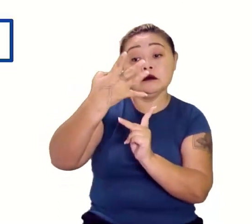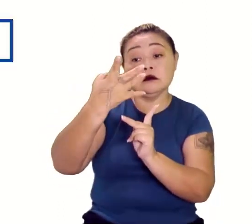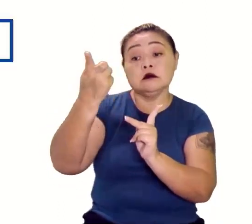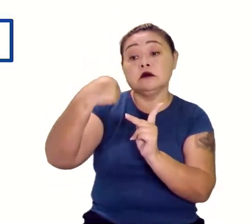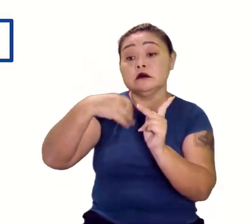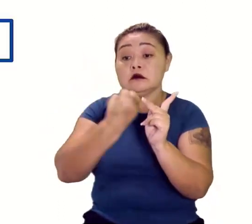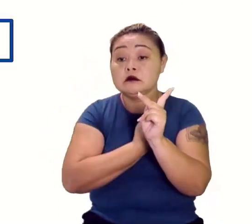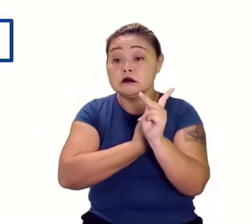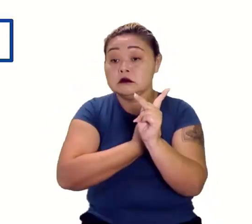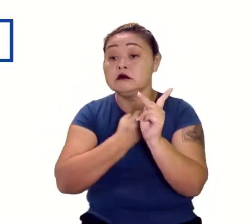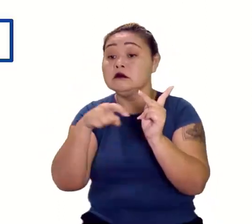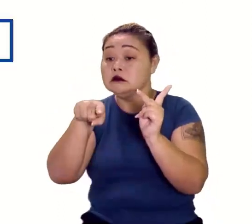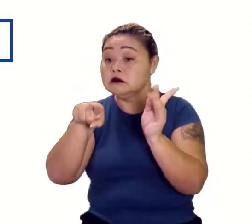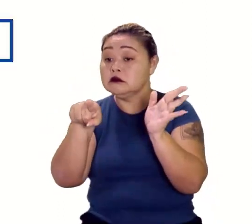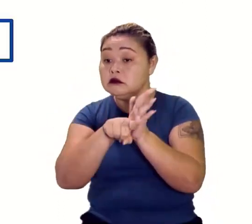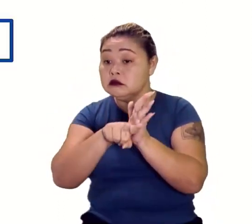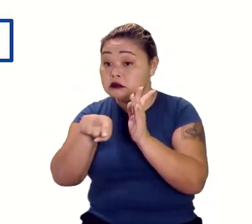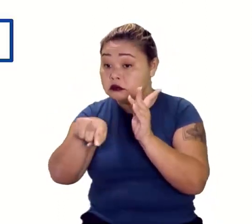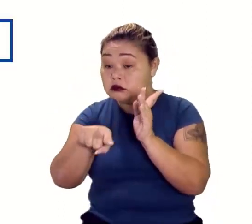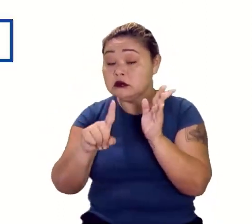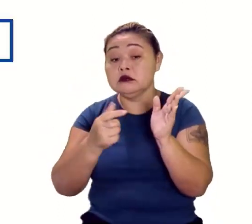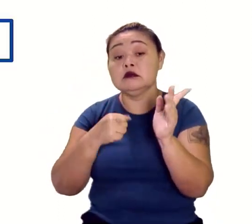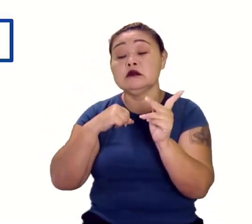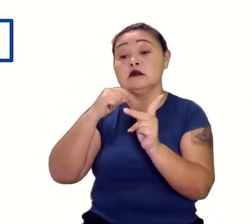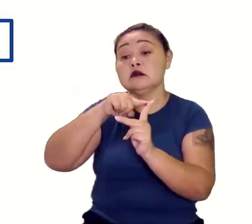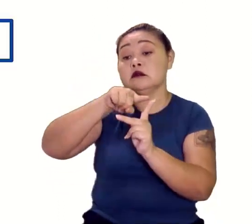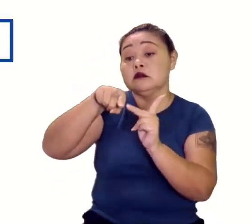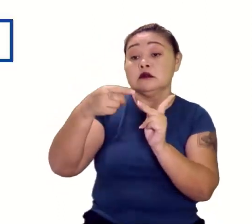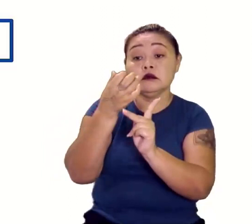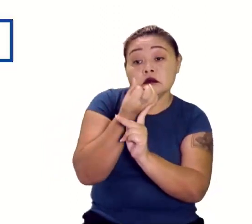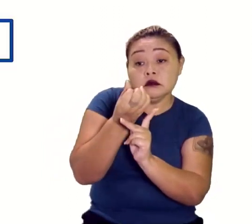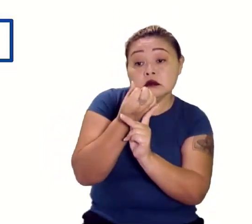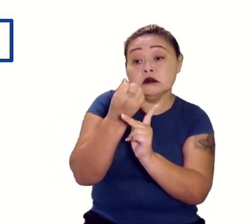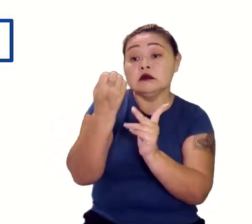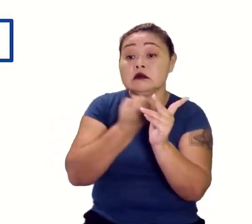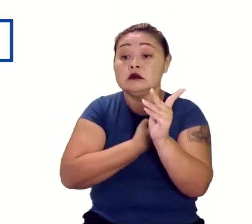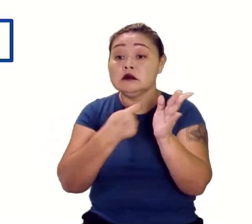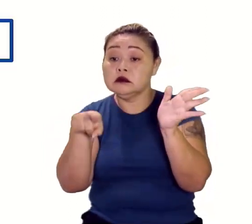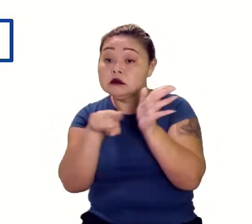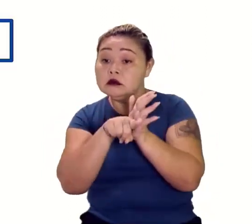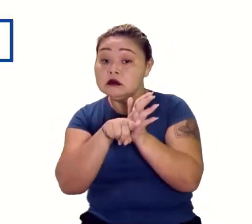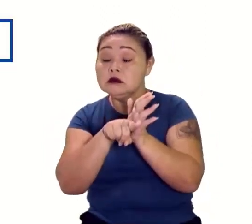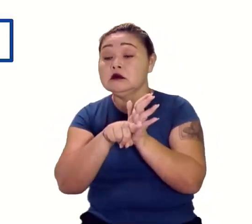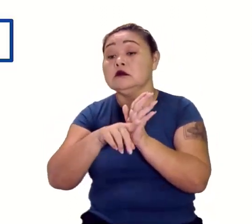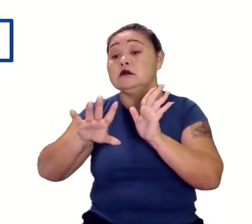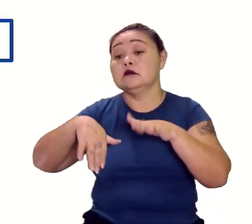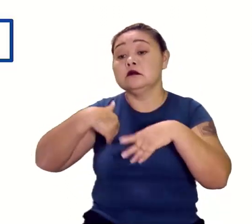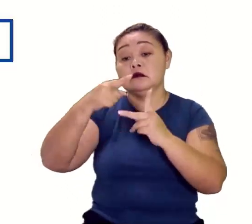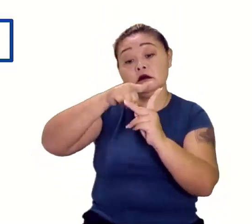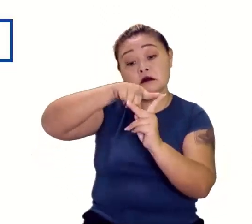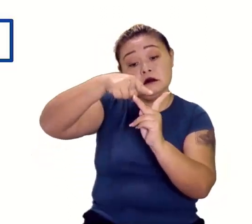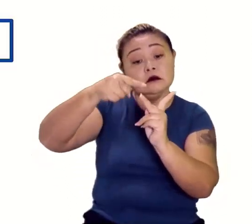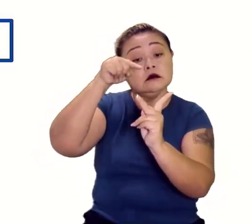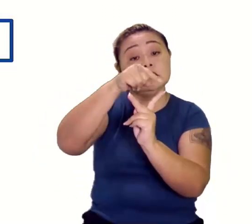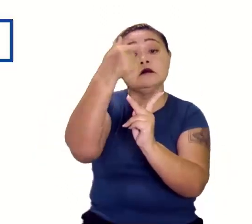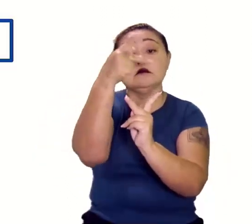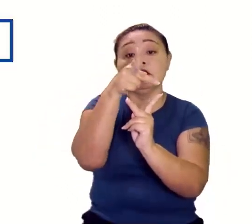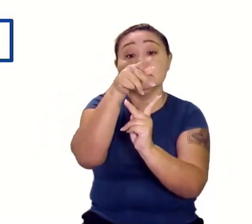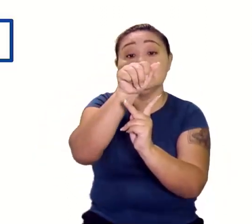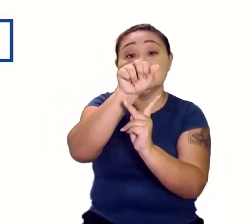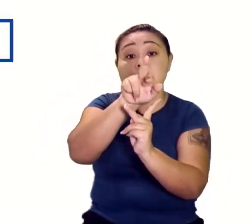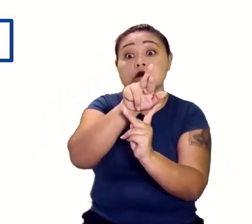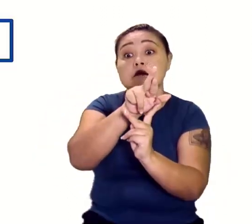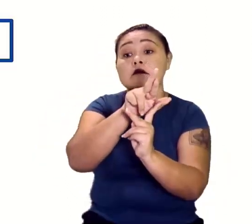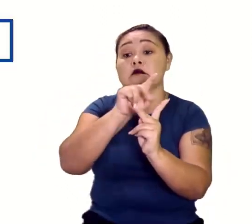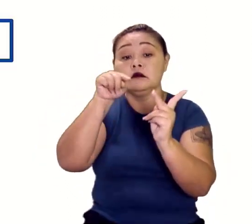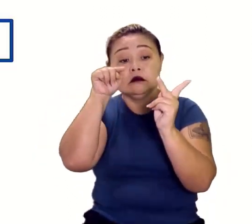de número negativo, não existe raiz sexta de número negativo. Quando o índice for par,